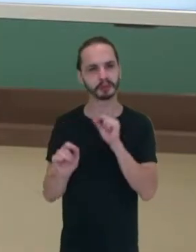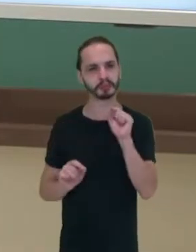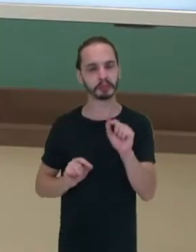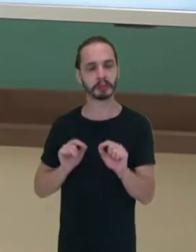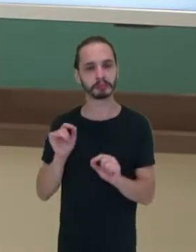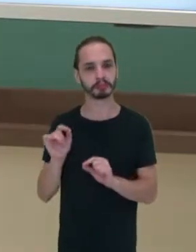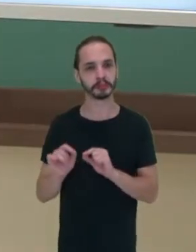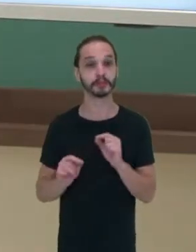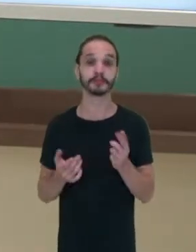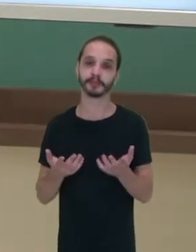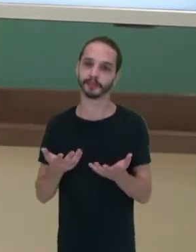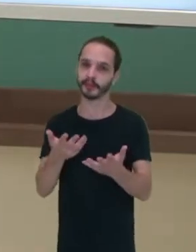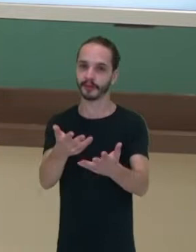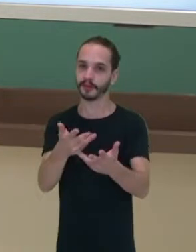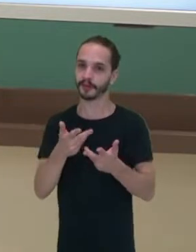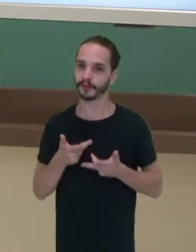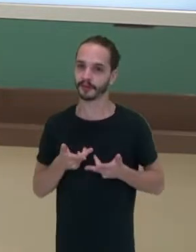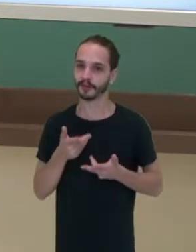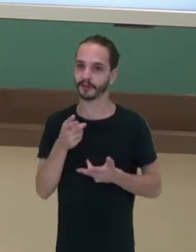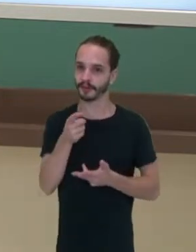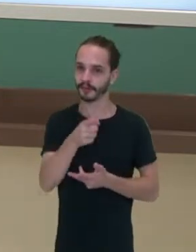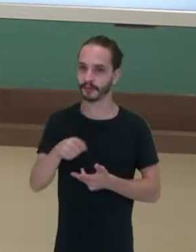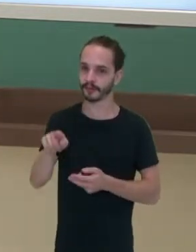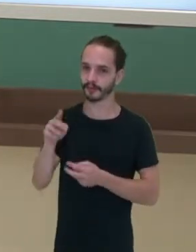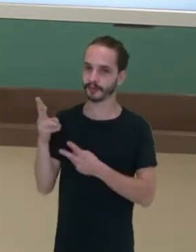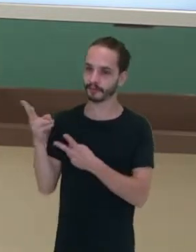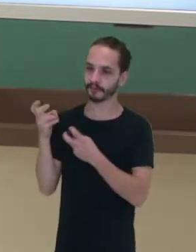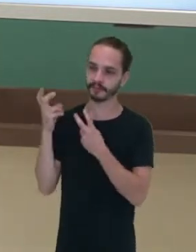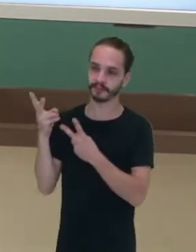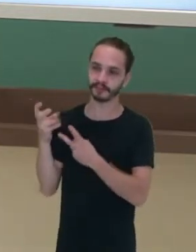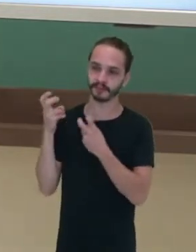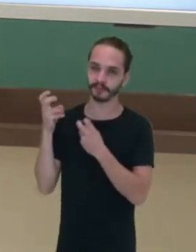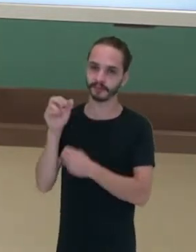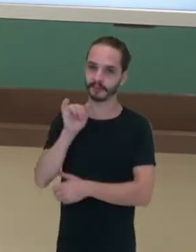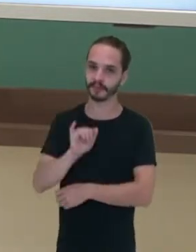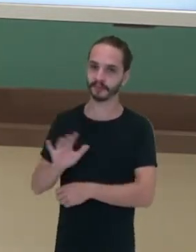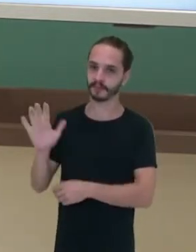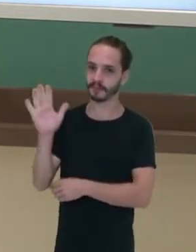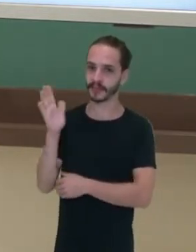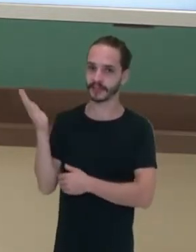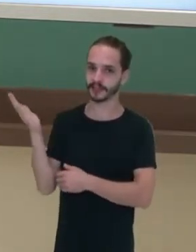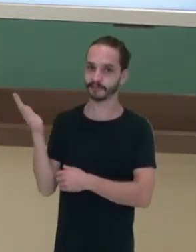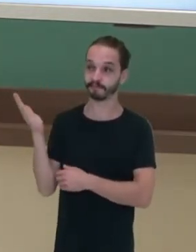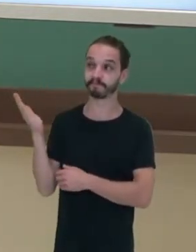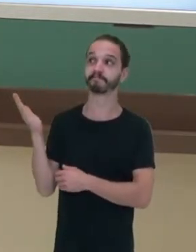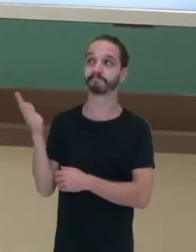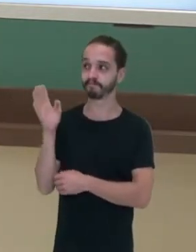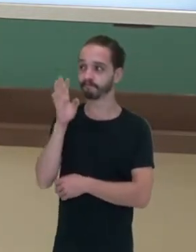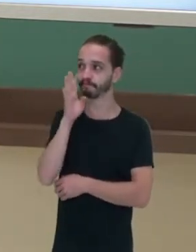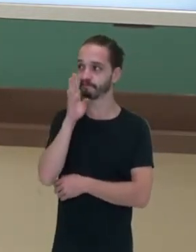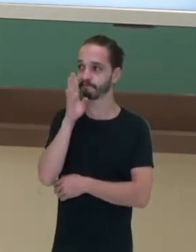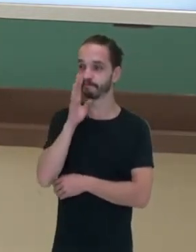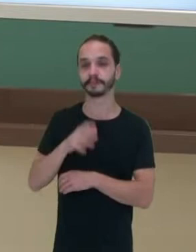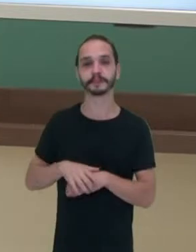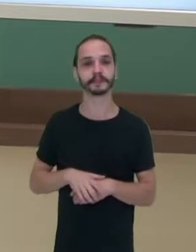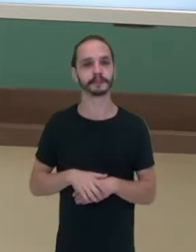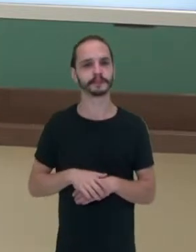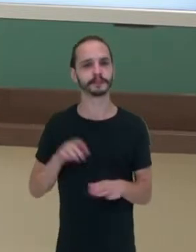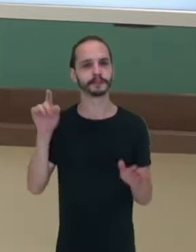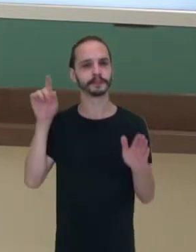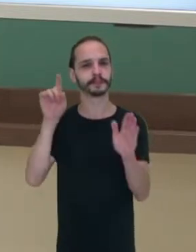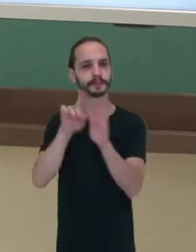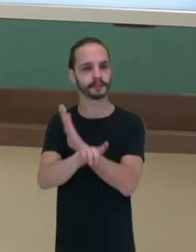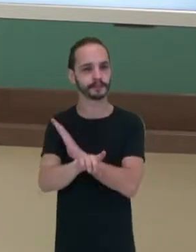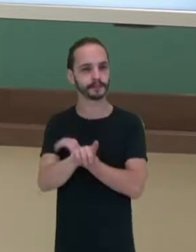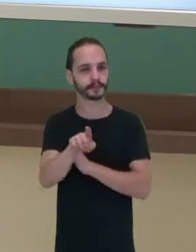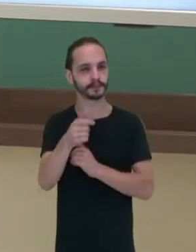eu convido você a observar essa belíssima imagem aqui. Aí eu quero te fazer uma pergunta, tá?